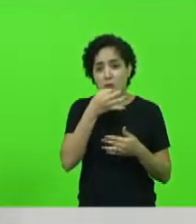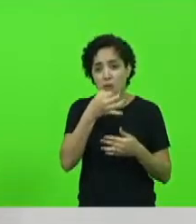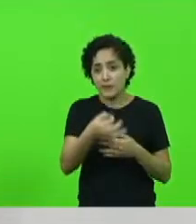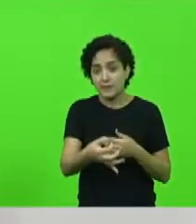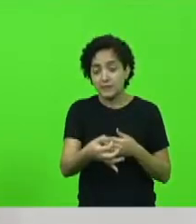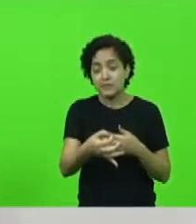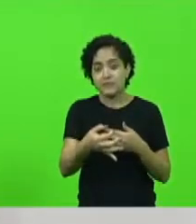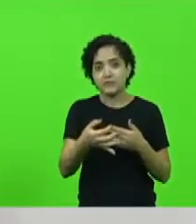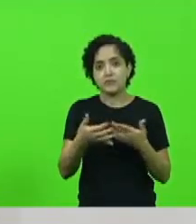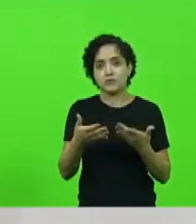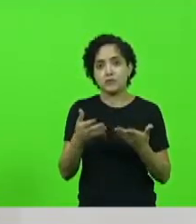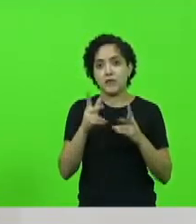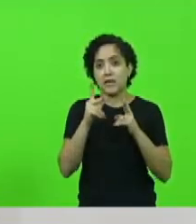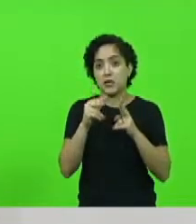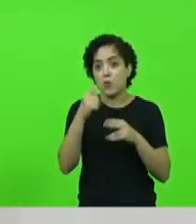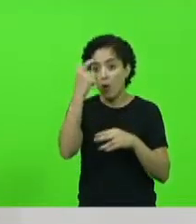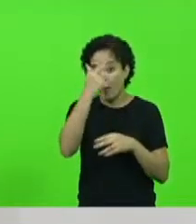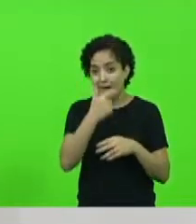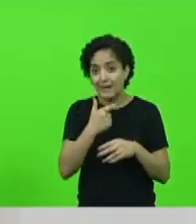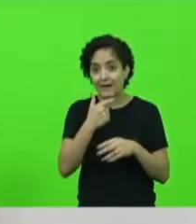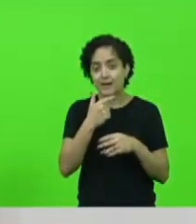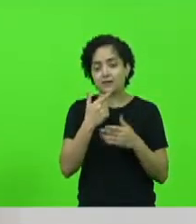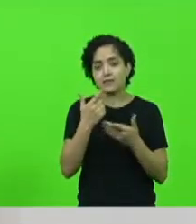quem manda nele.